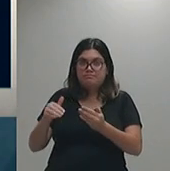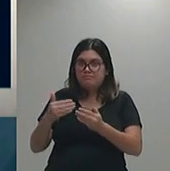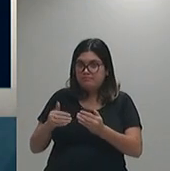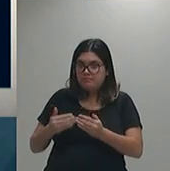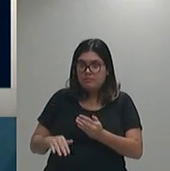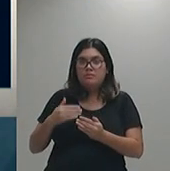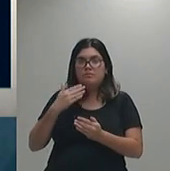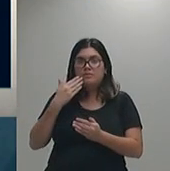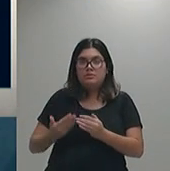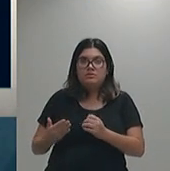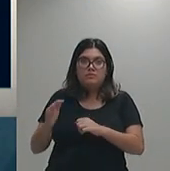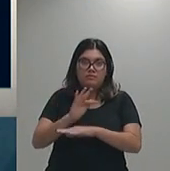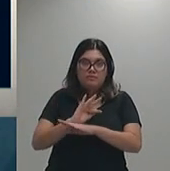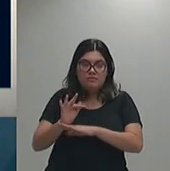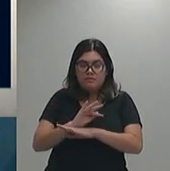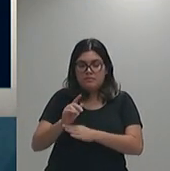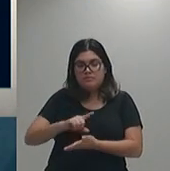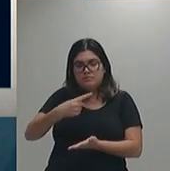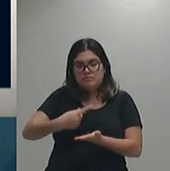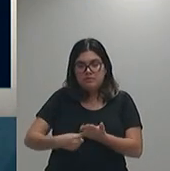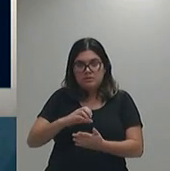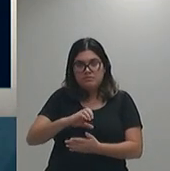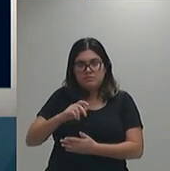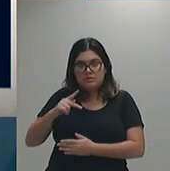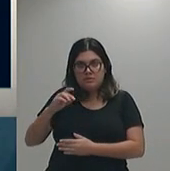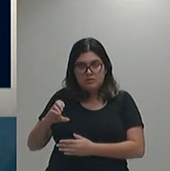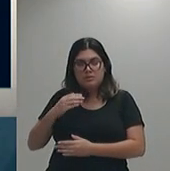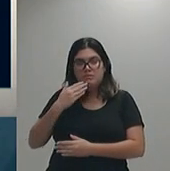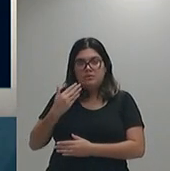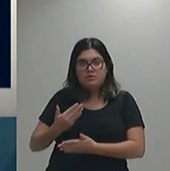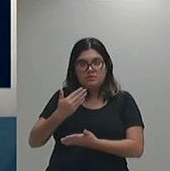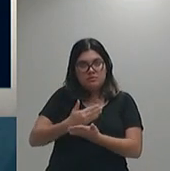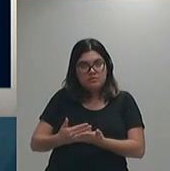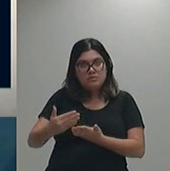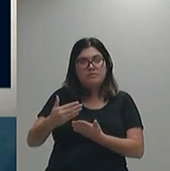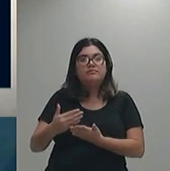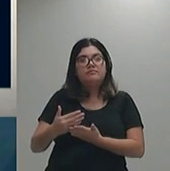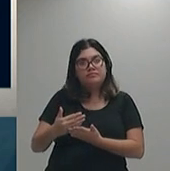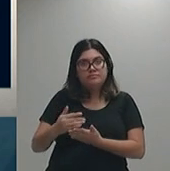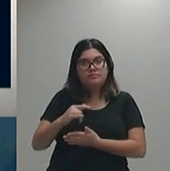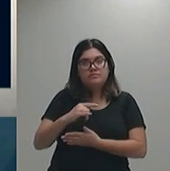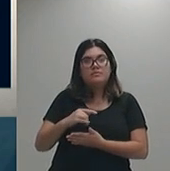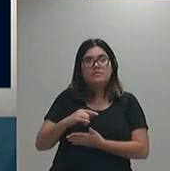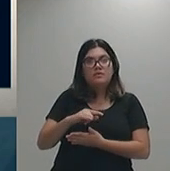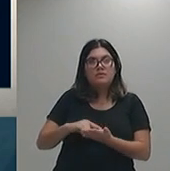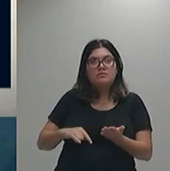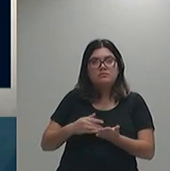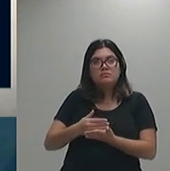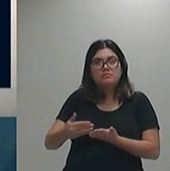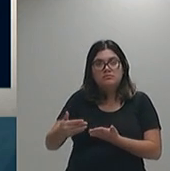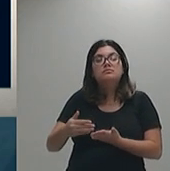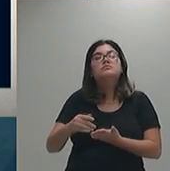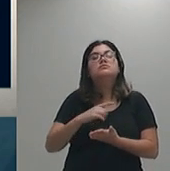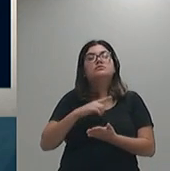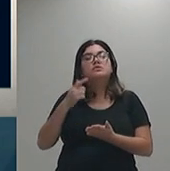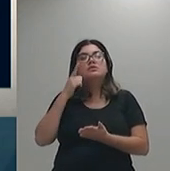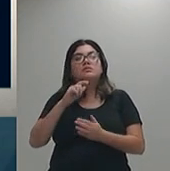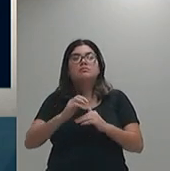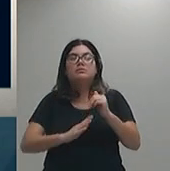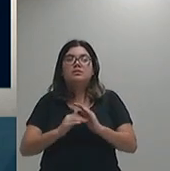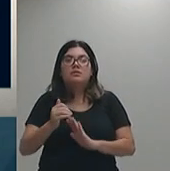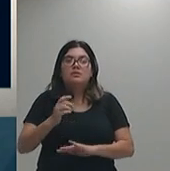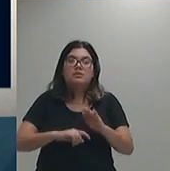formais estabelecidos no CPC para uma petição inicial com a capitulação própria dos pedidos aplicando-se as alegações iniciais